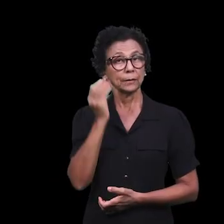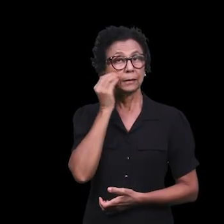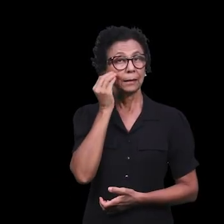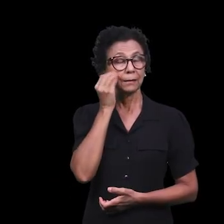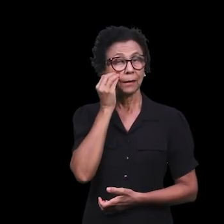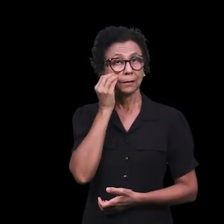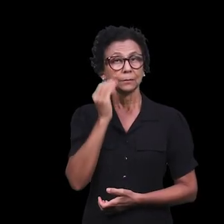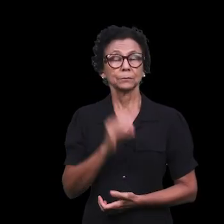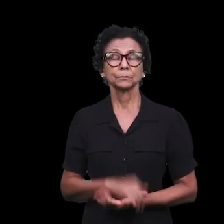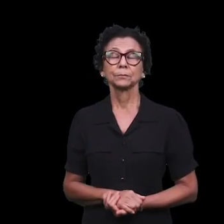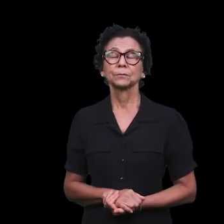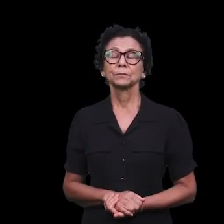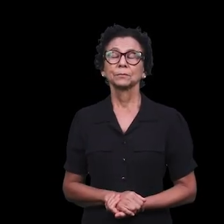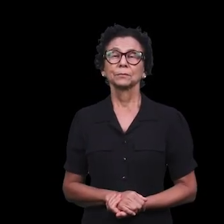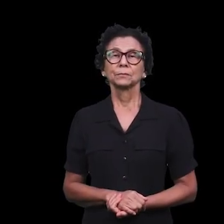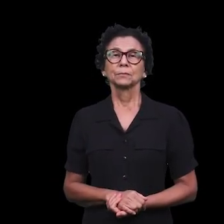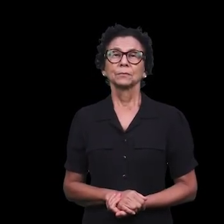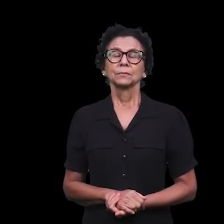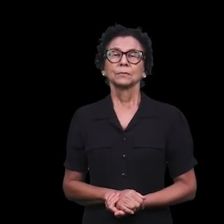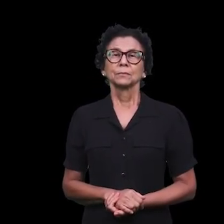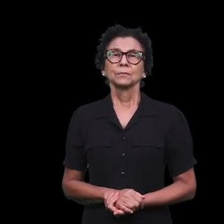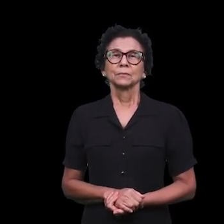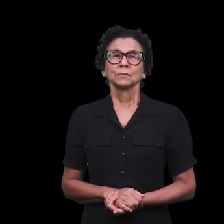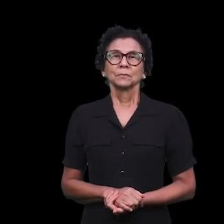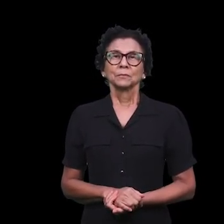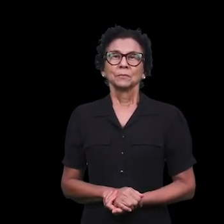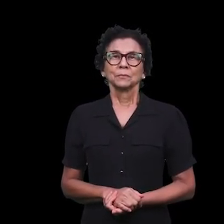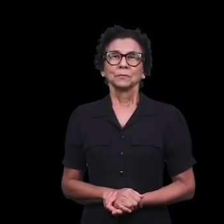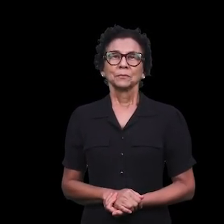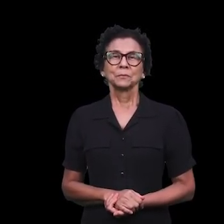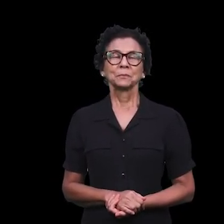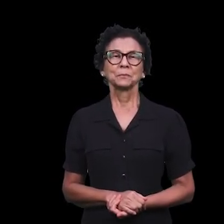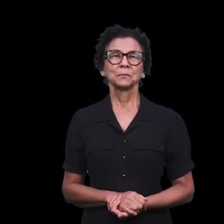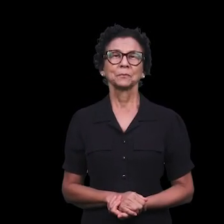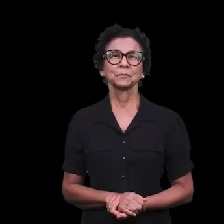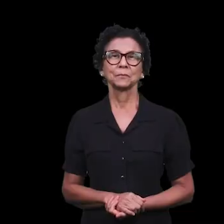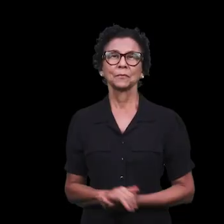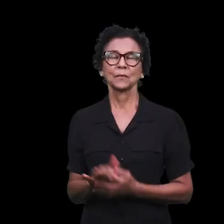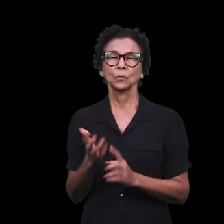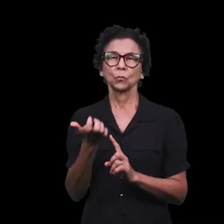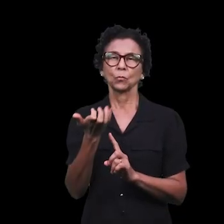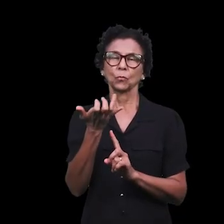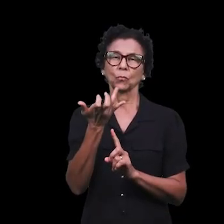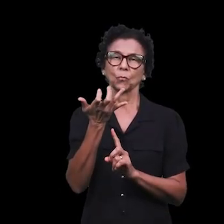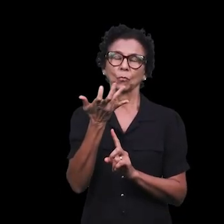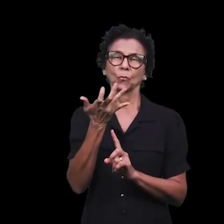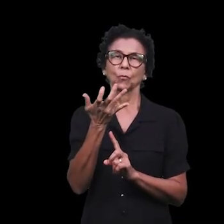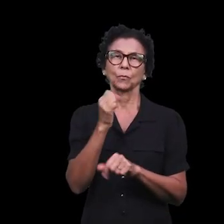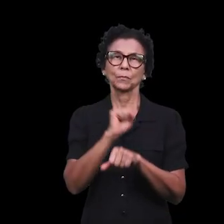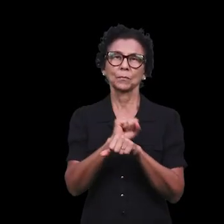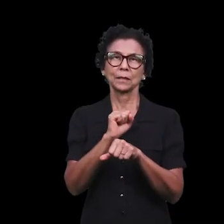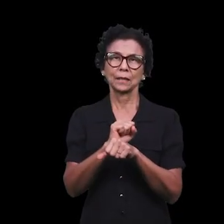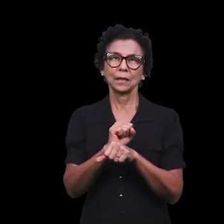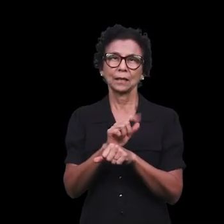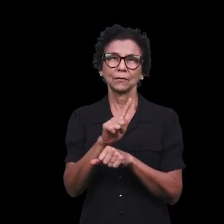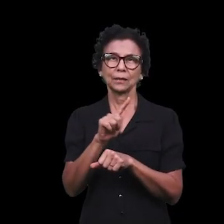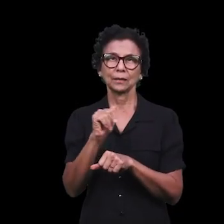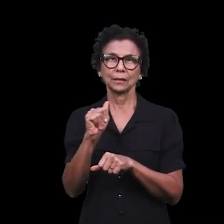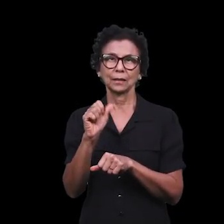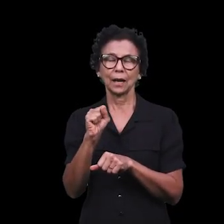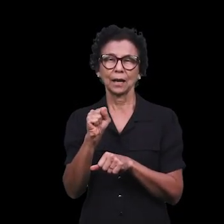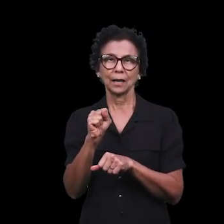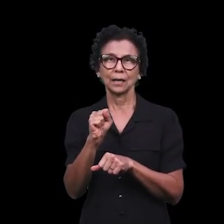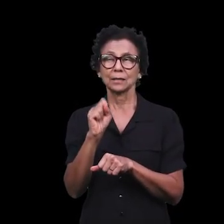Vamos tentar de novo, hein? Mais uma tentativa, hein? Vamos ver se dá certo, hein, Pedro? Vamos deixar queimar um pouquinho, para queimar